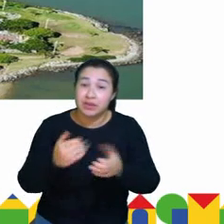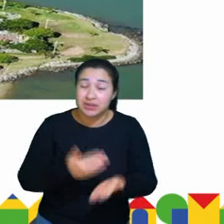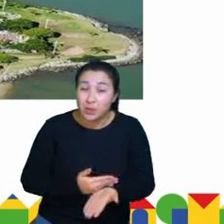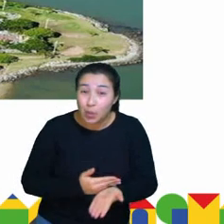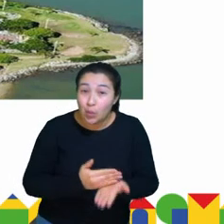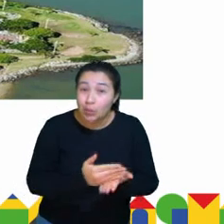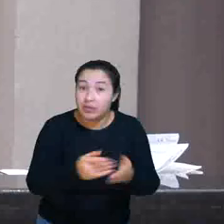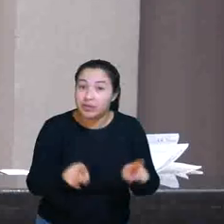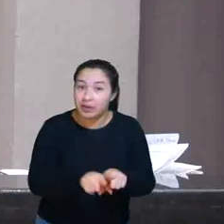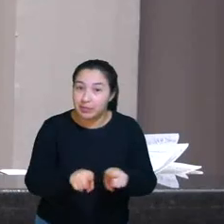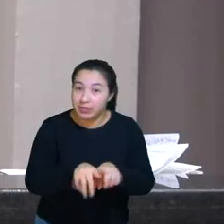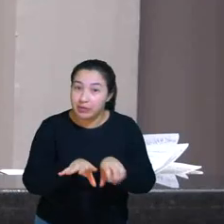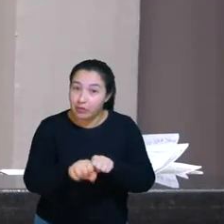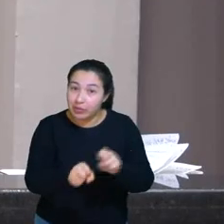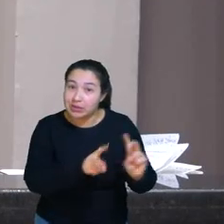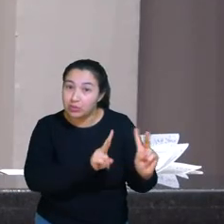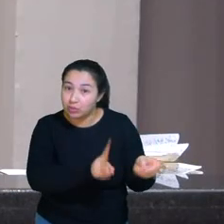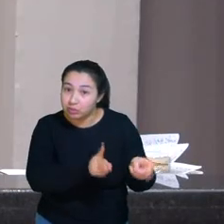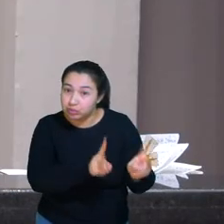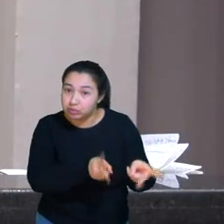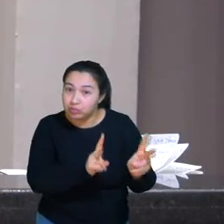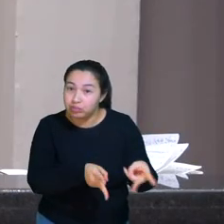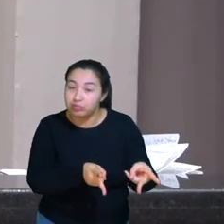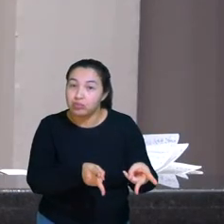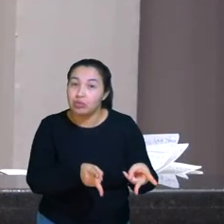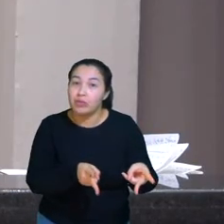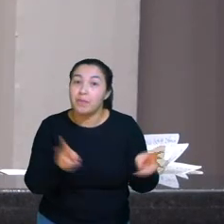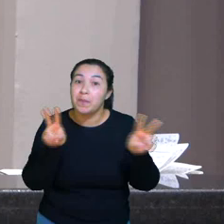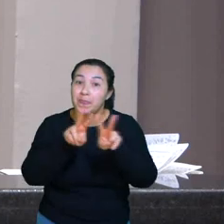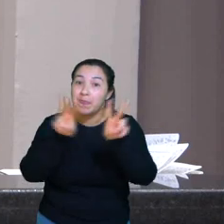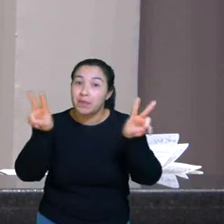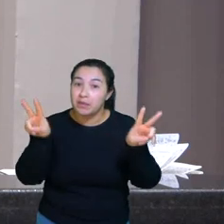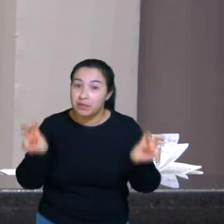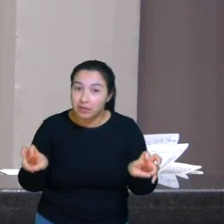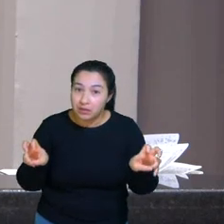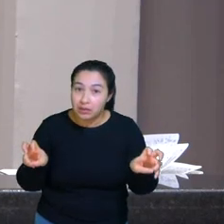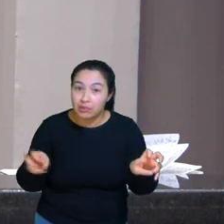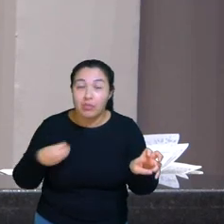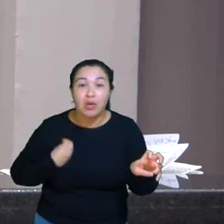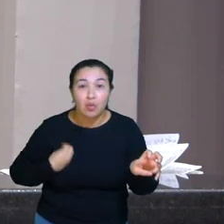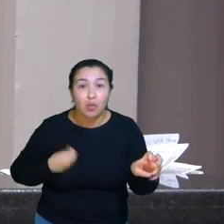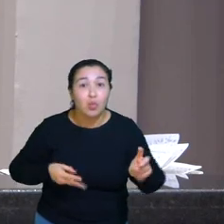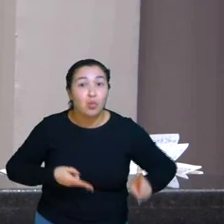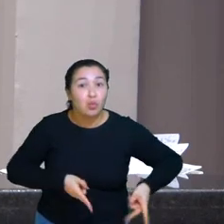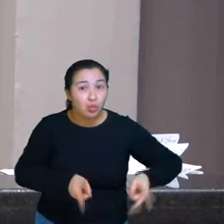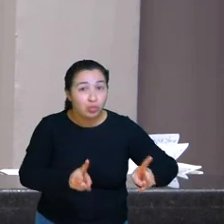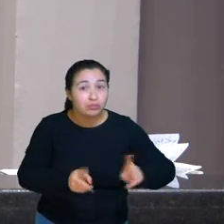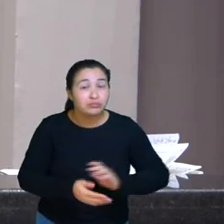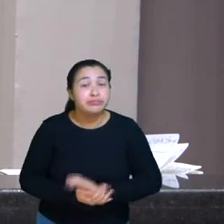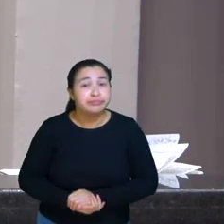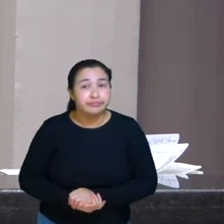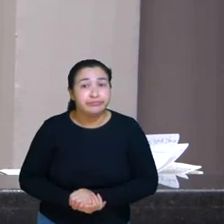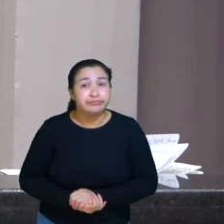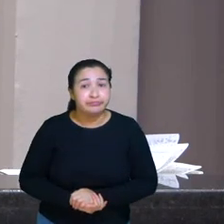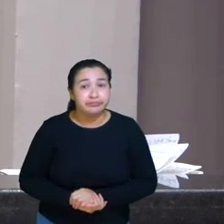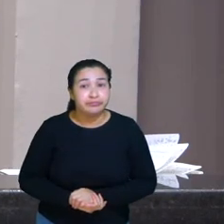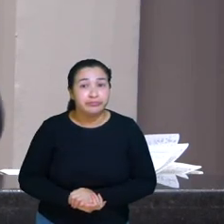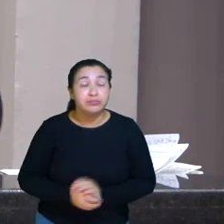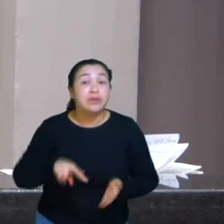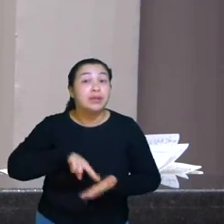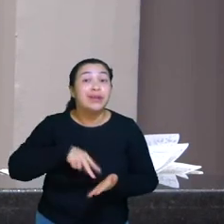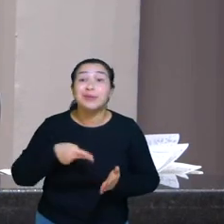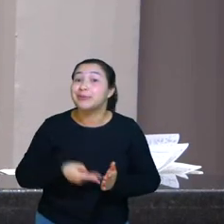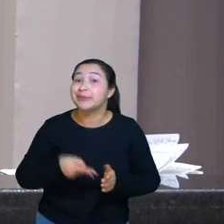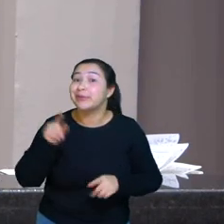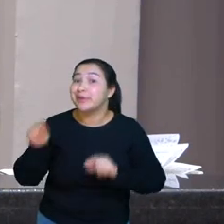como na formação continuada Esse aspecto esta esteja presente o que eu quero dizer em outras palavras traduzindo na nossa linguagem